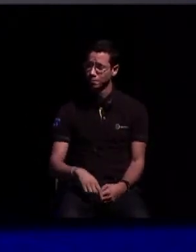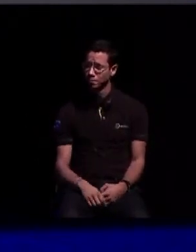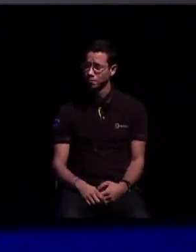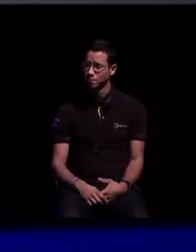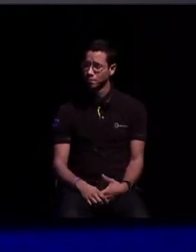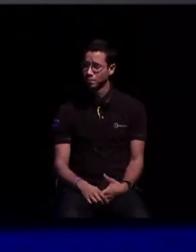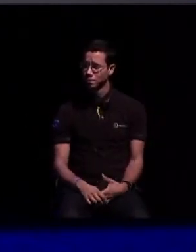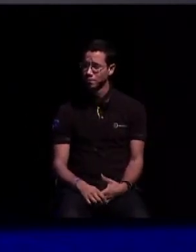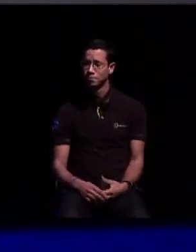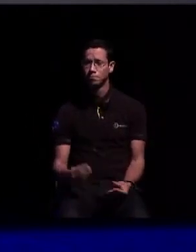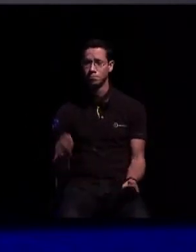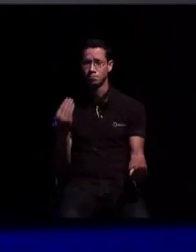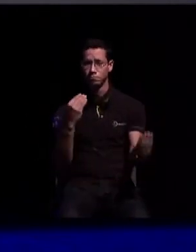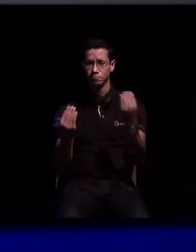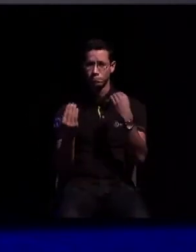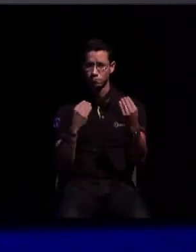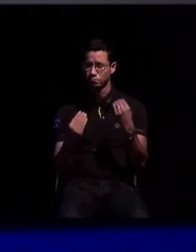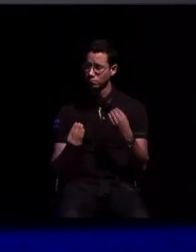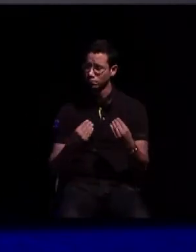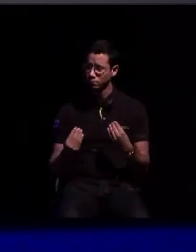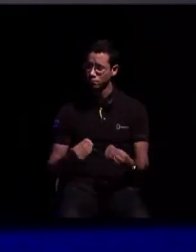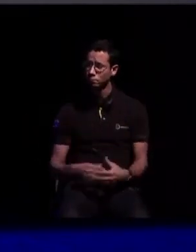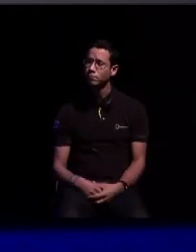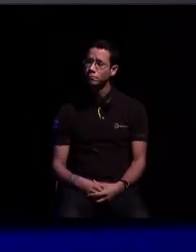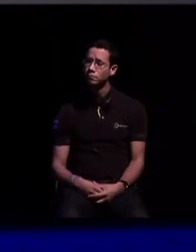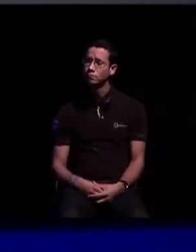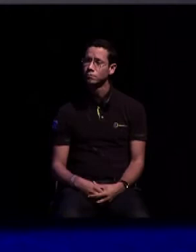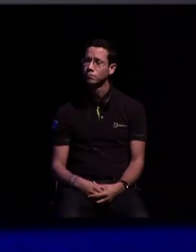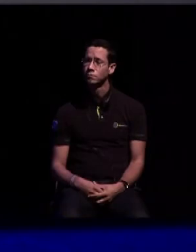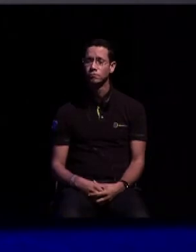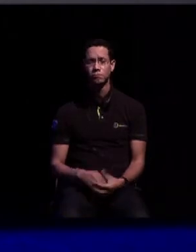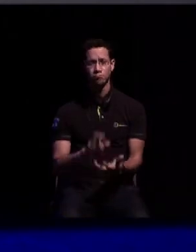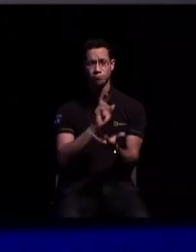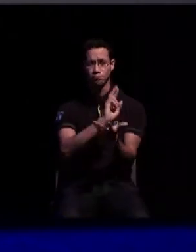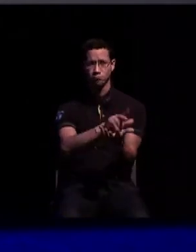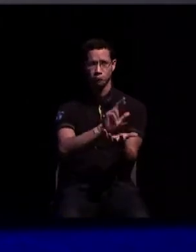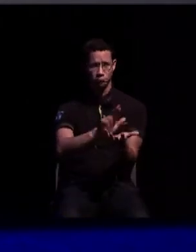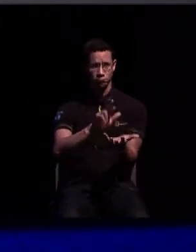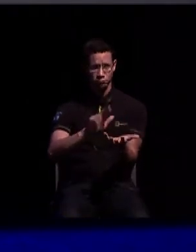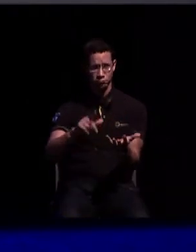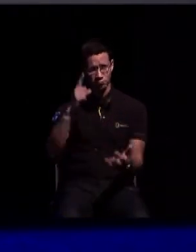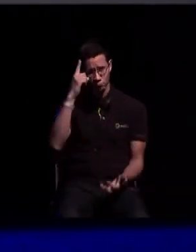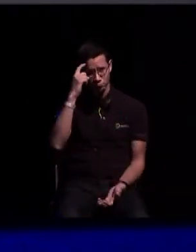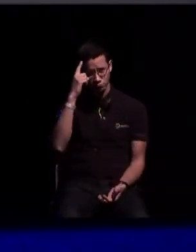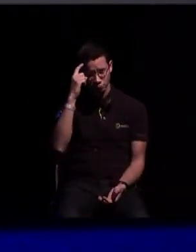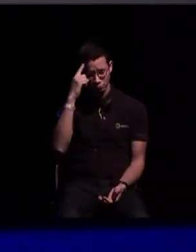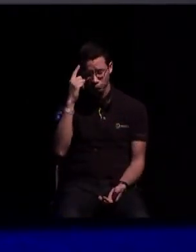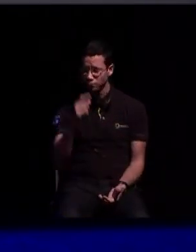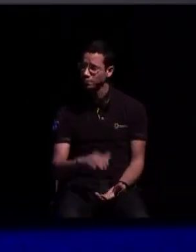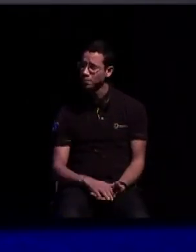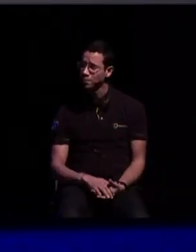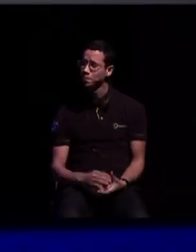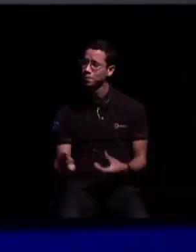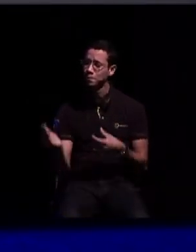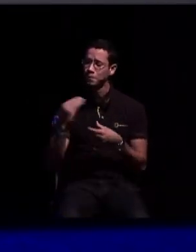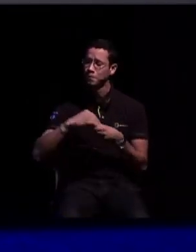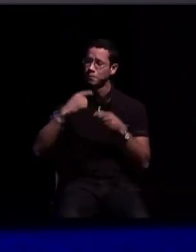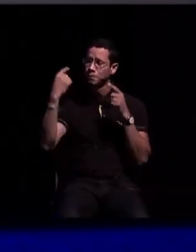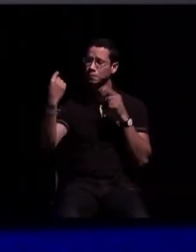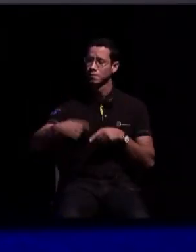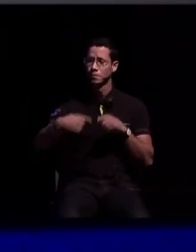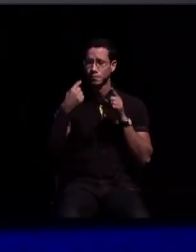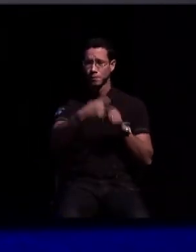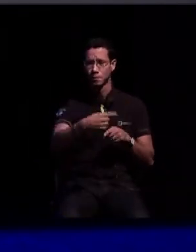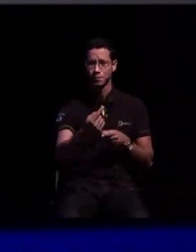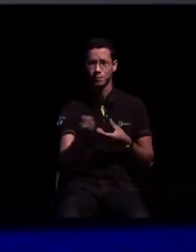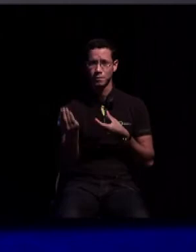nós somos montados, nós somos guiados por todas essas ideias, né, tanto internamente, essa disputa de ideias internas,